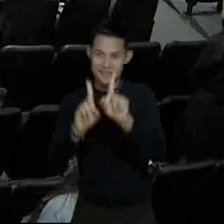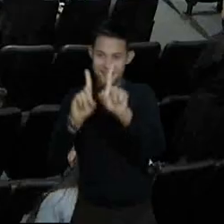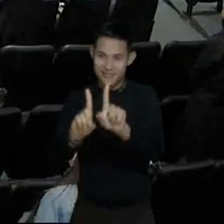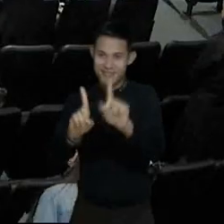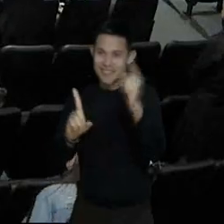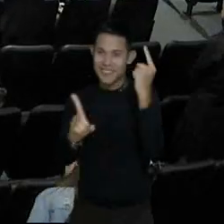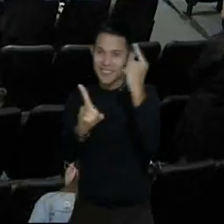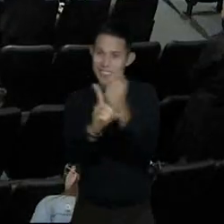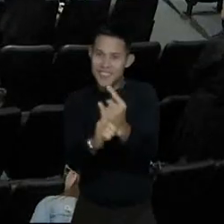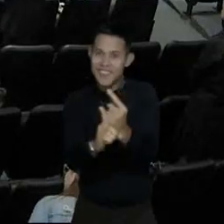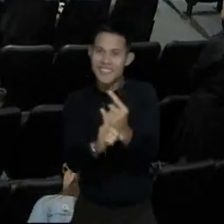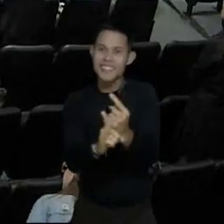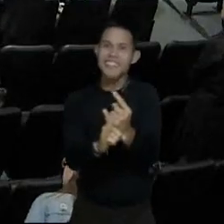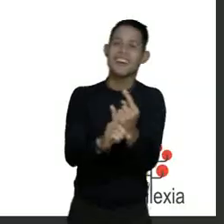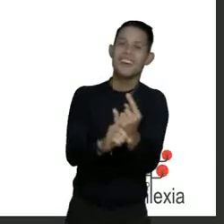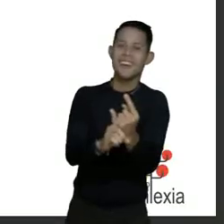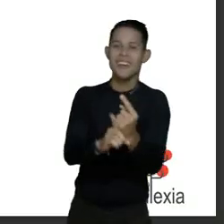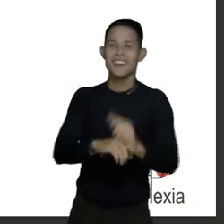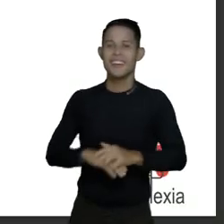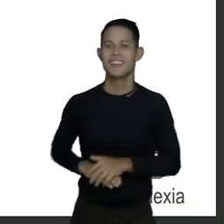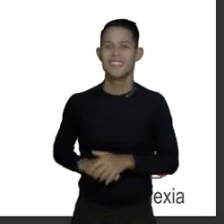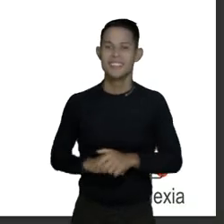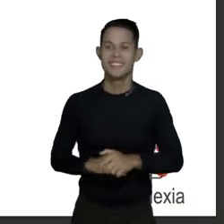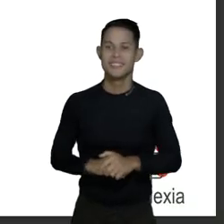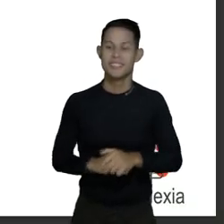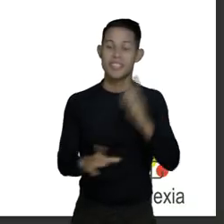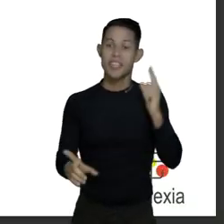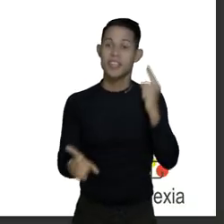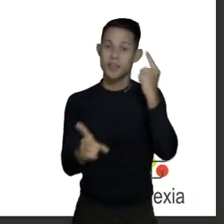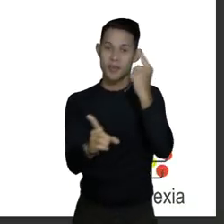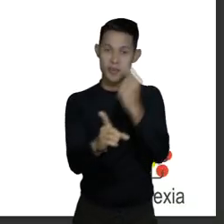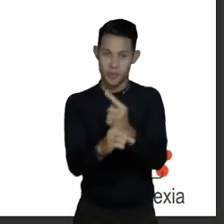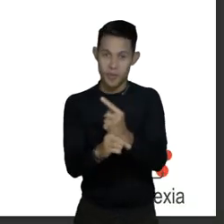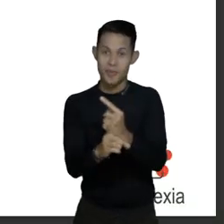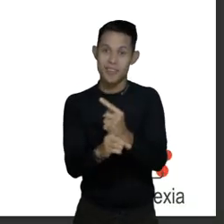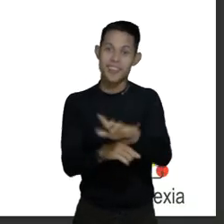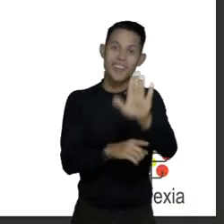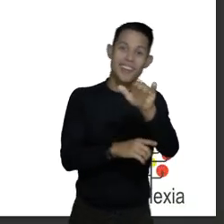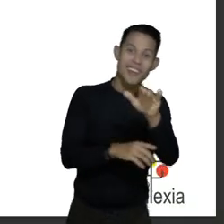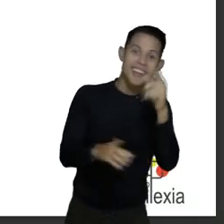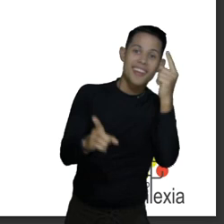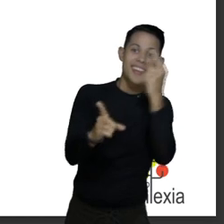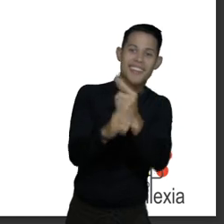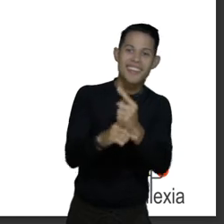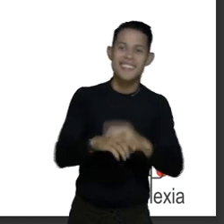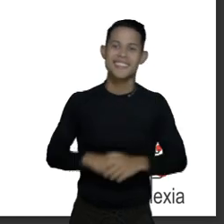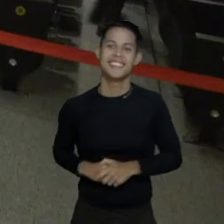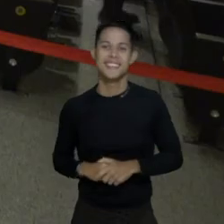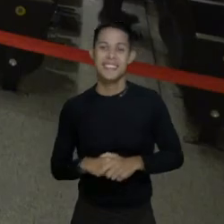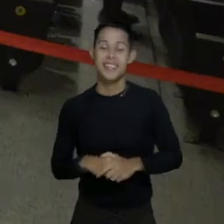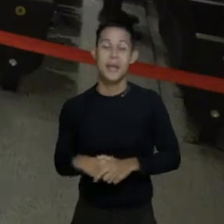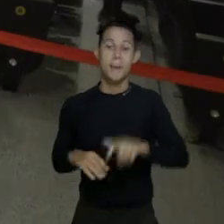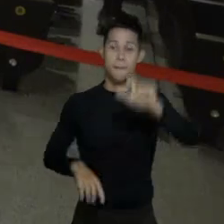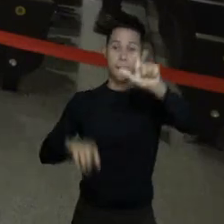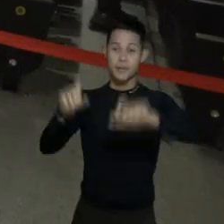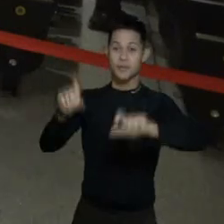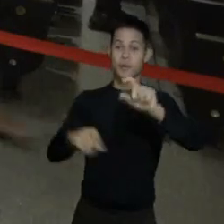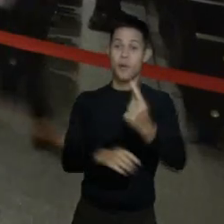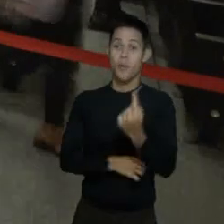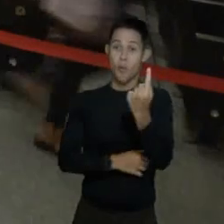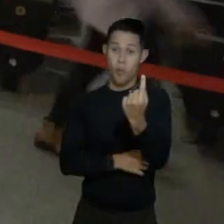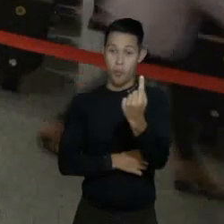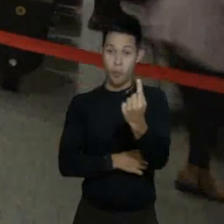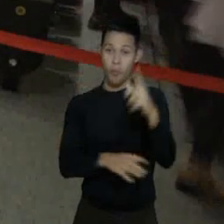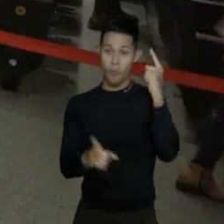dupla acho uma dupla tem gente sem dupla ali ó gente uma pessoa da dupla